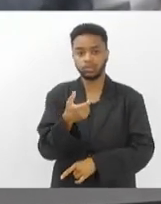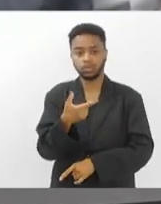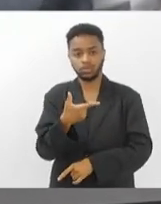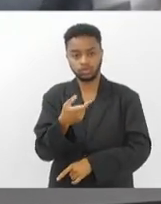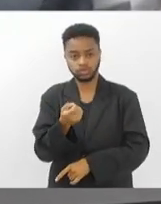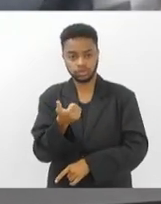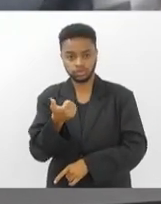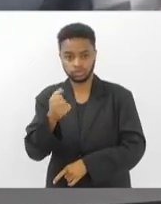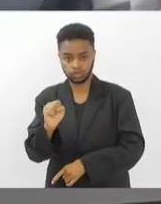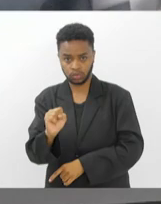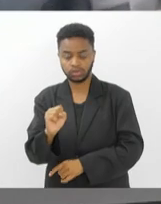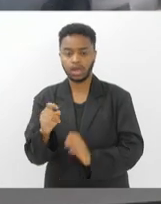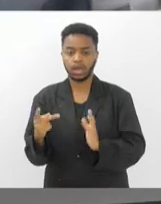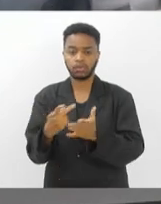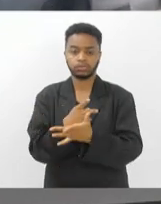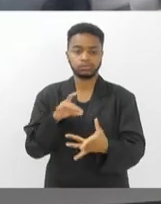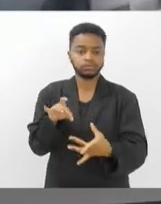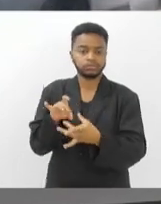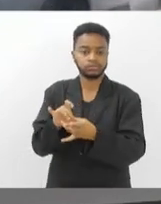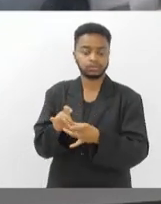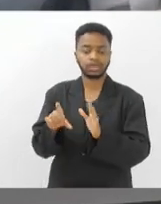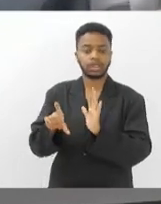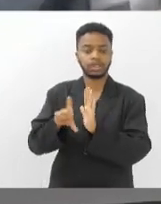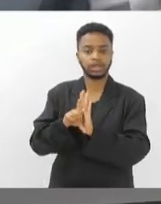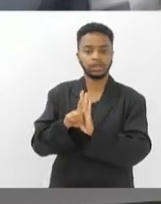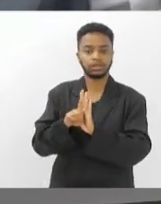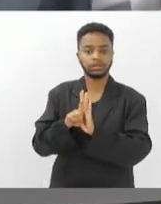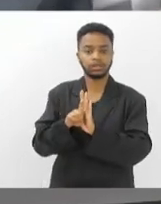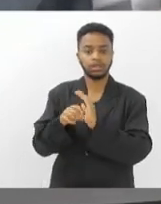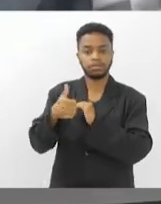foram feitas na lei